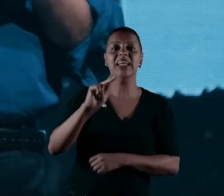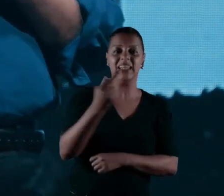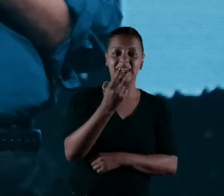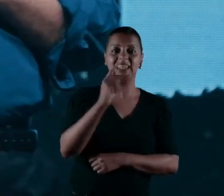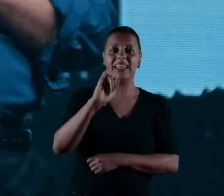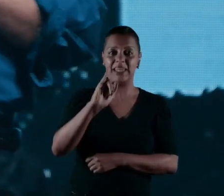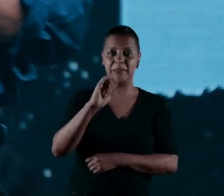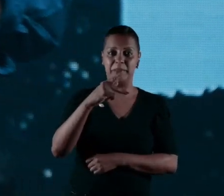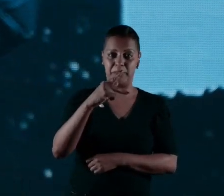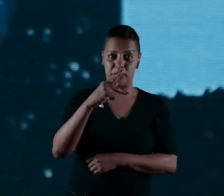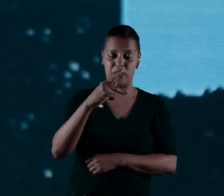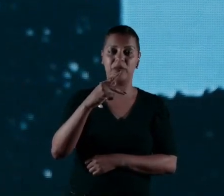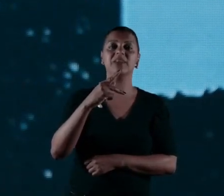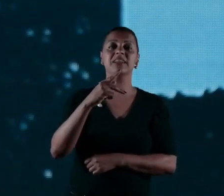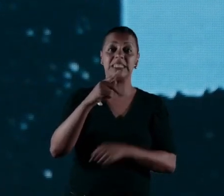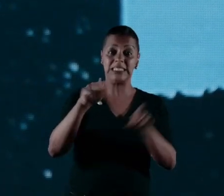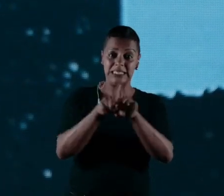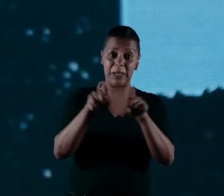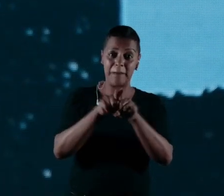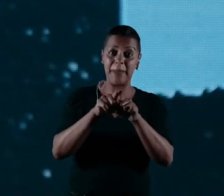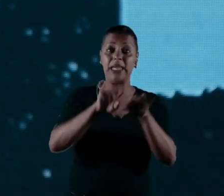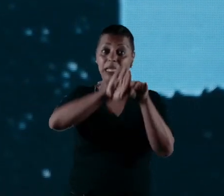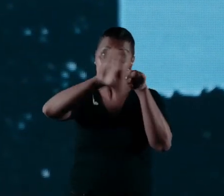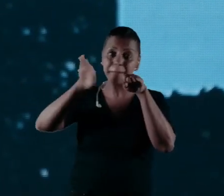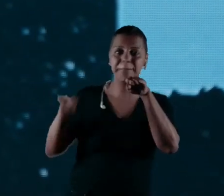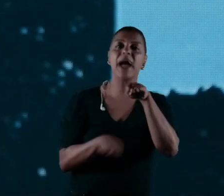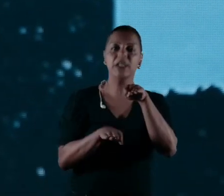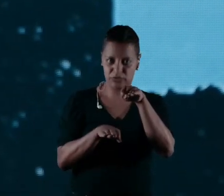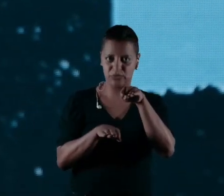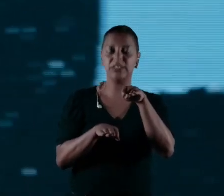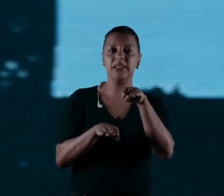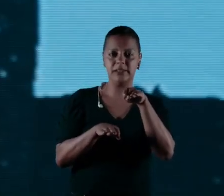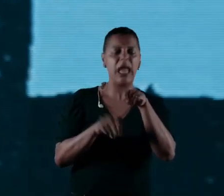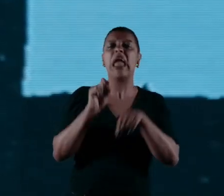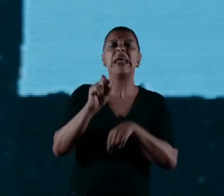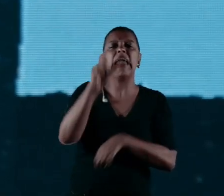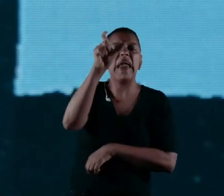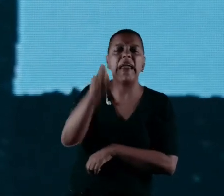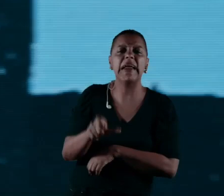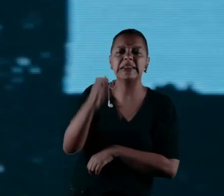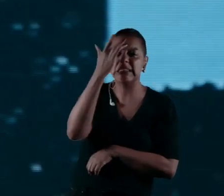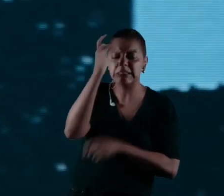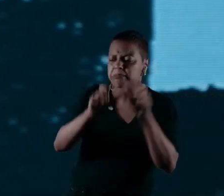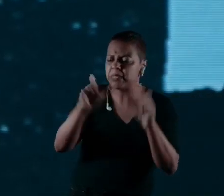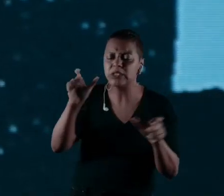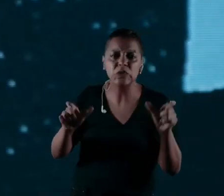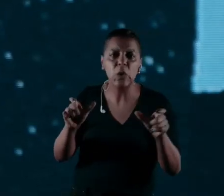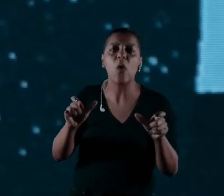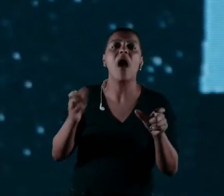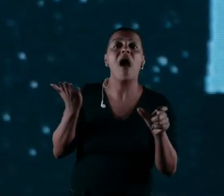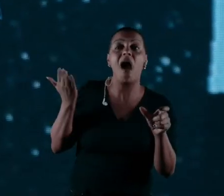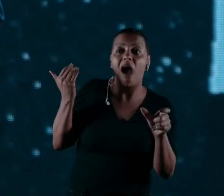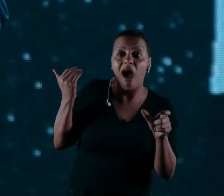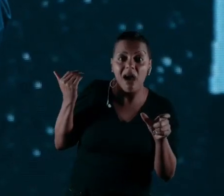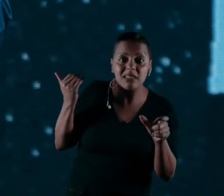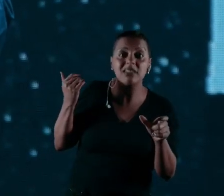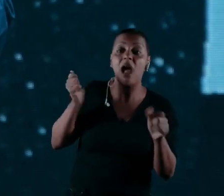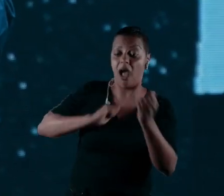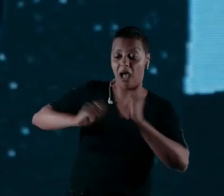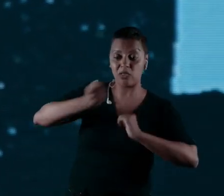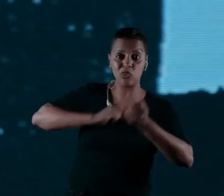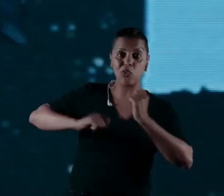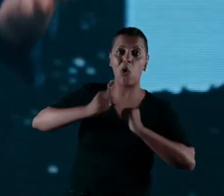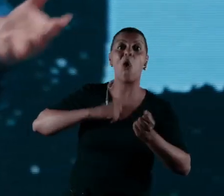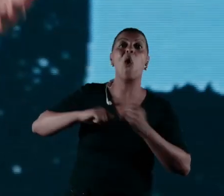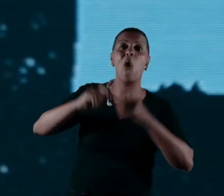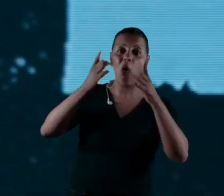esconder. Quem eram os hipócritas? Os hipócritas eram os atores do teatro grego.